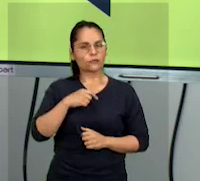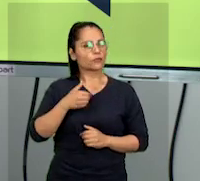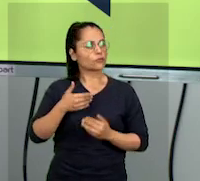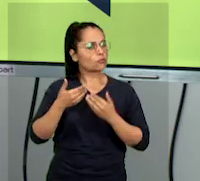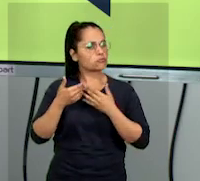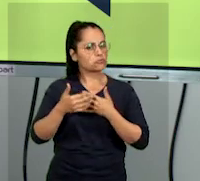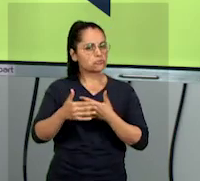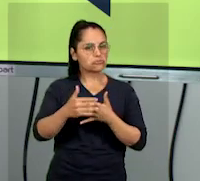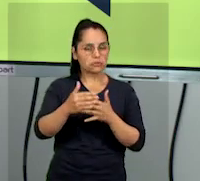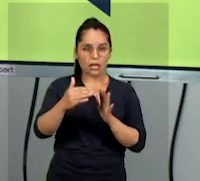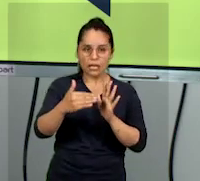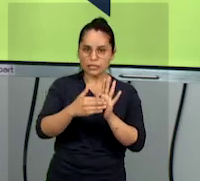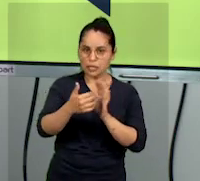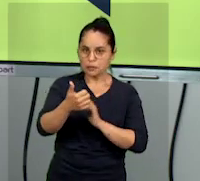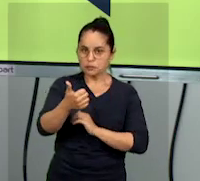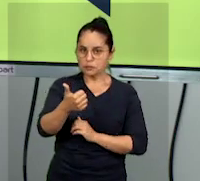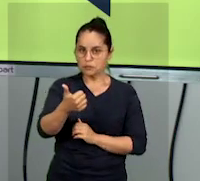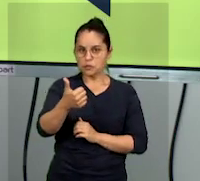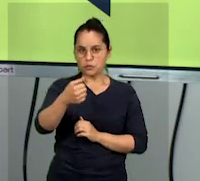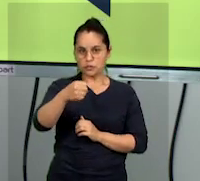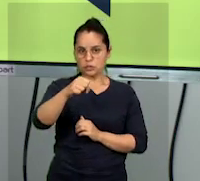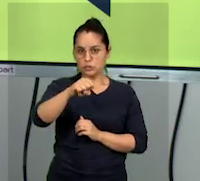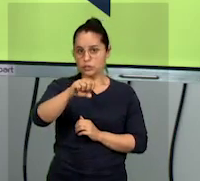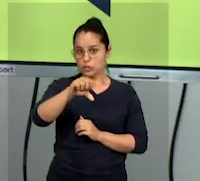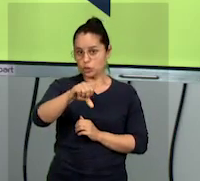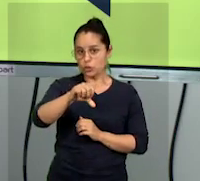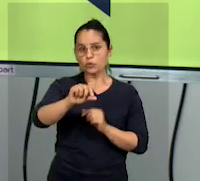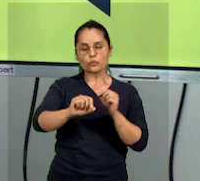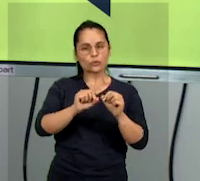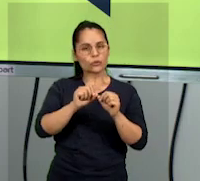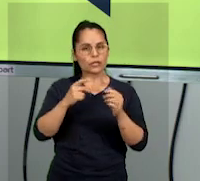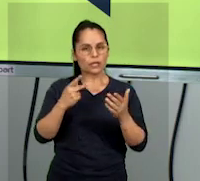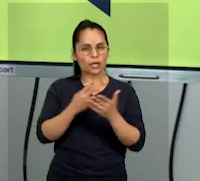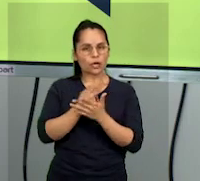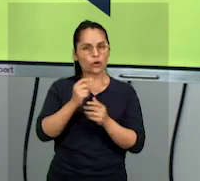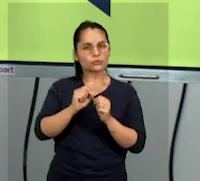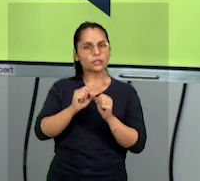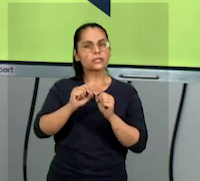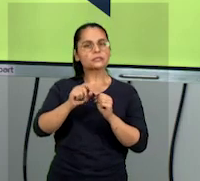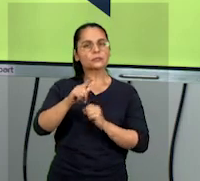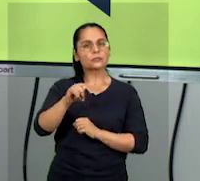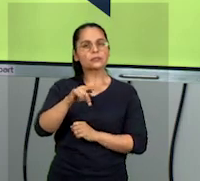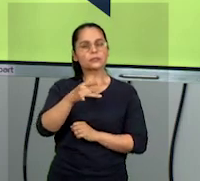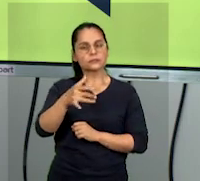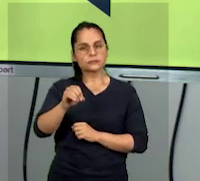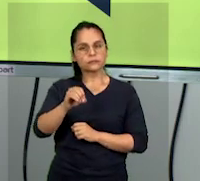aí até 1889, quando acontece a proclamação da República.